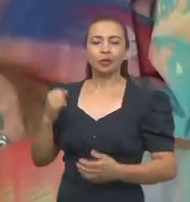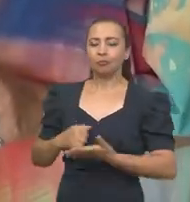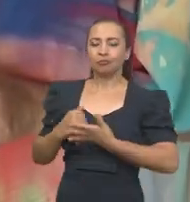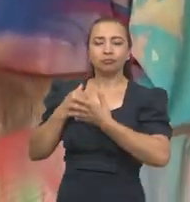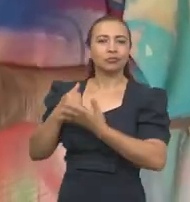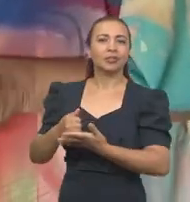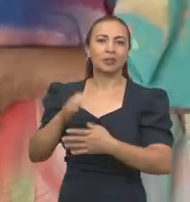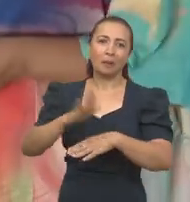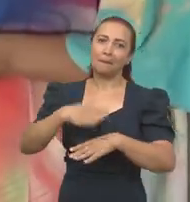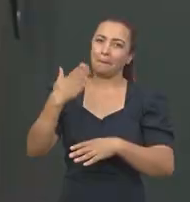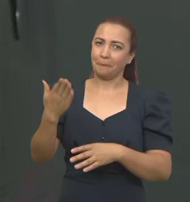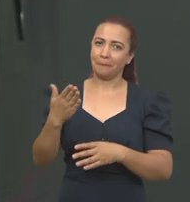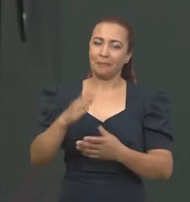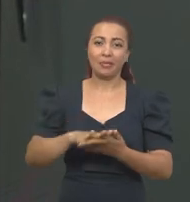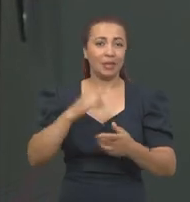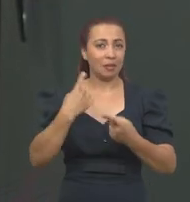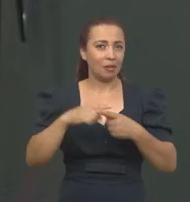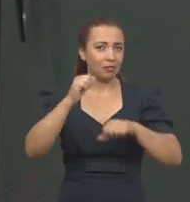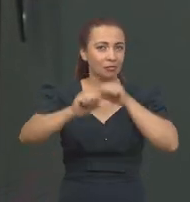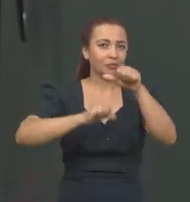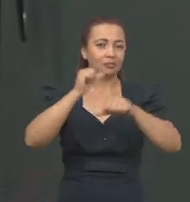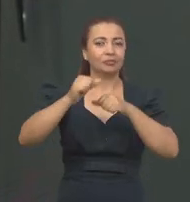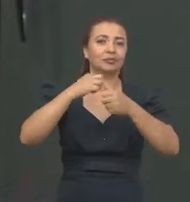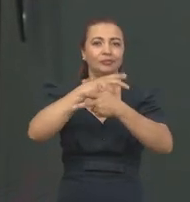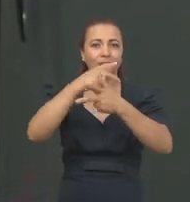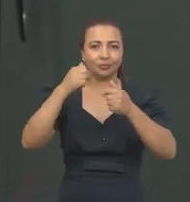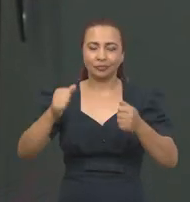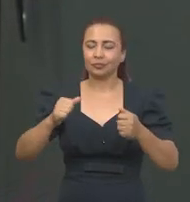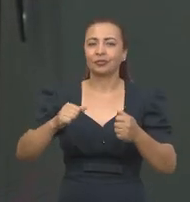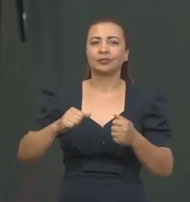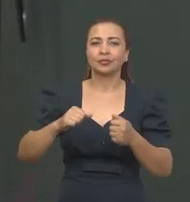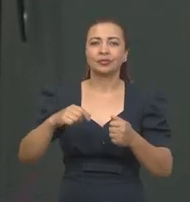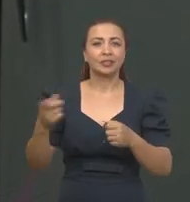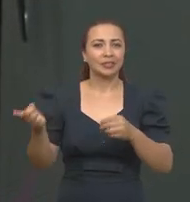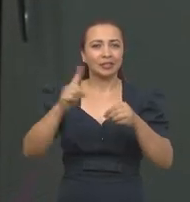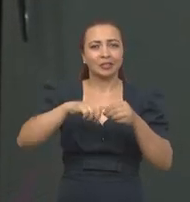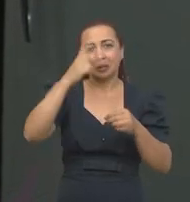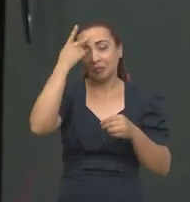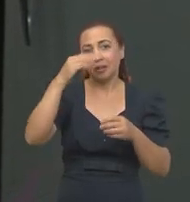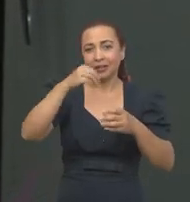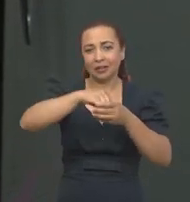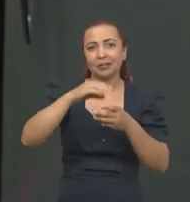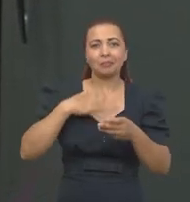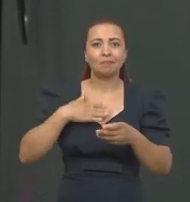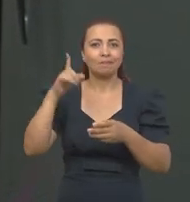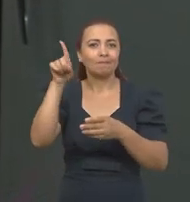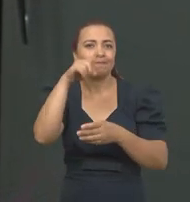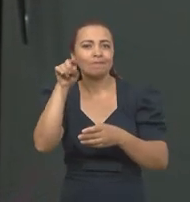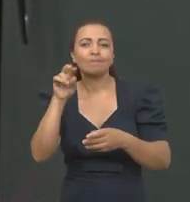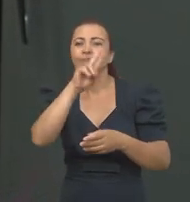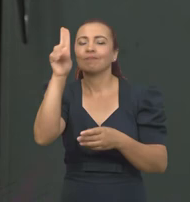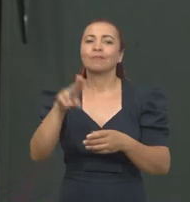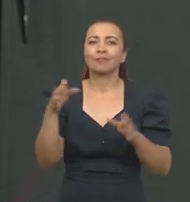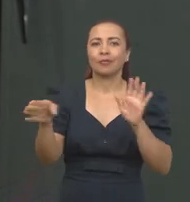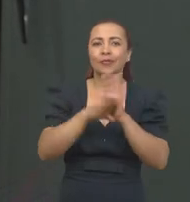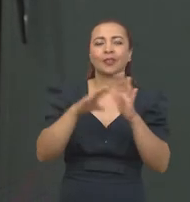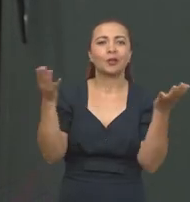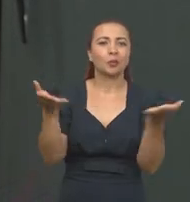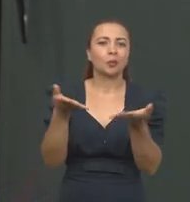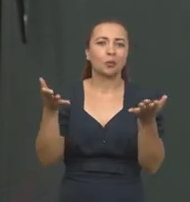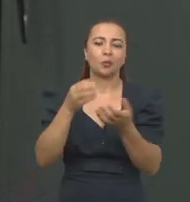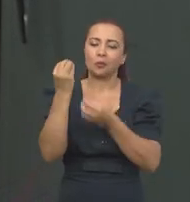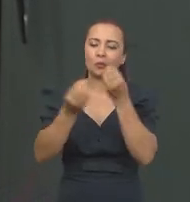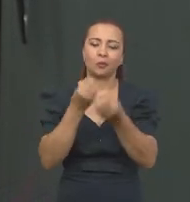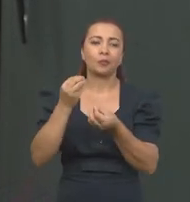assaltar e sem poderá ainda mais pude desenvolver bastante coisa né e trazer para mim a marca e tá utilizando até hoje